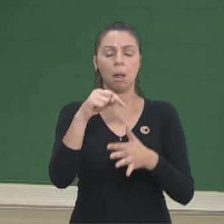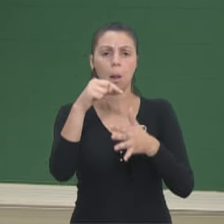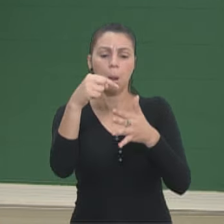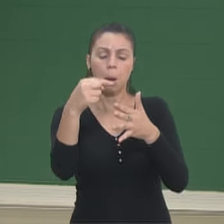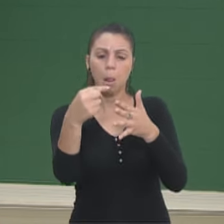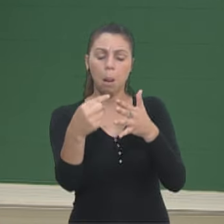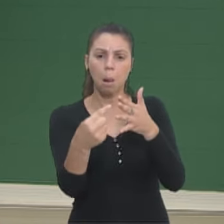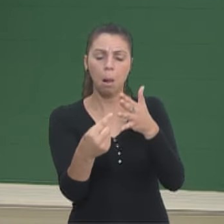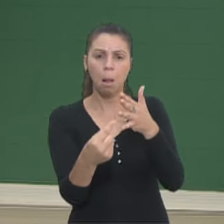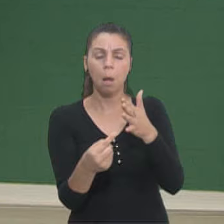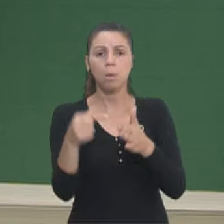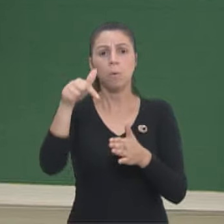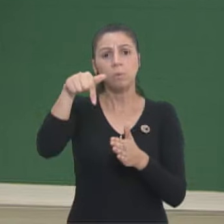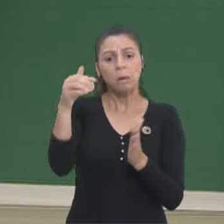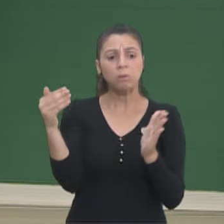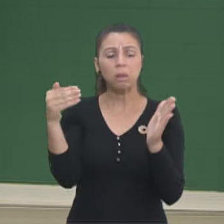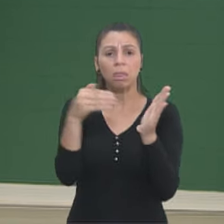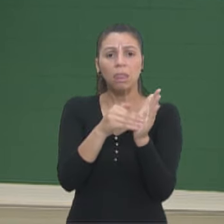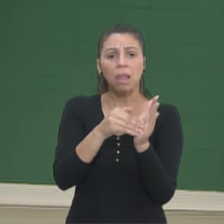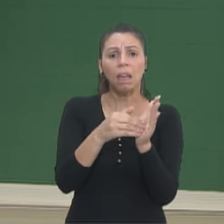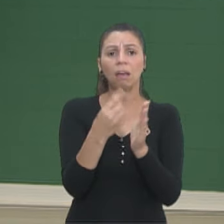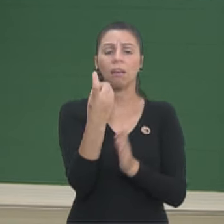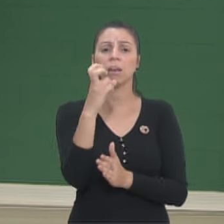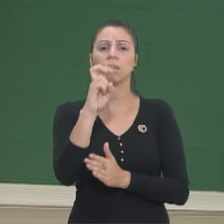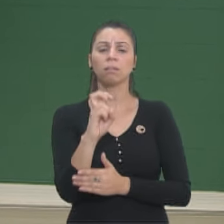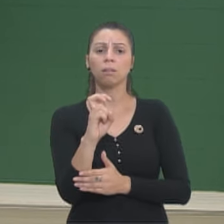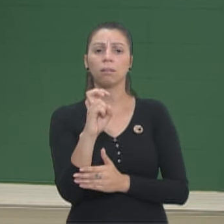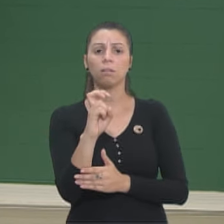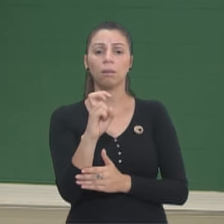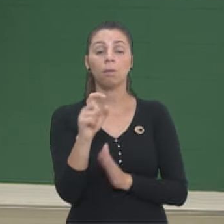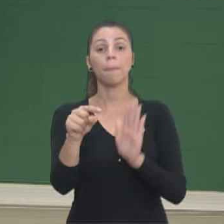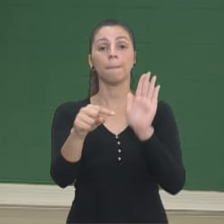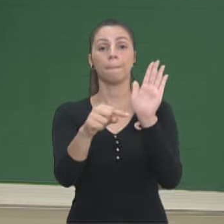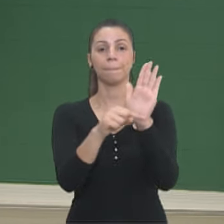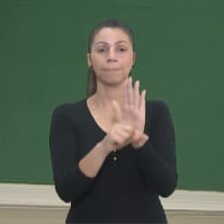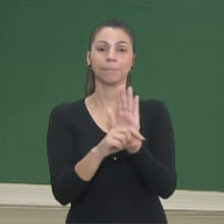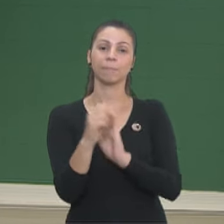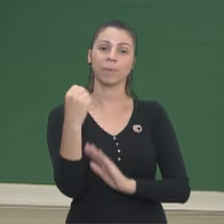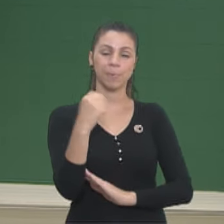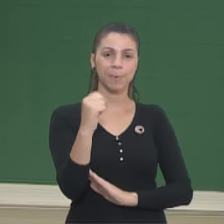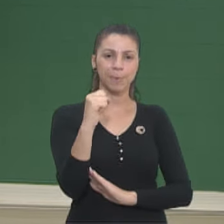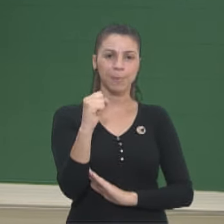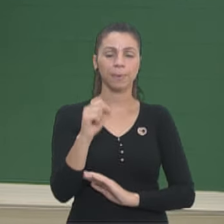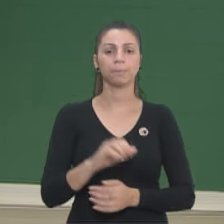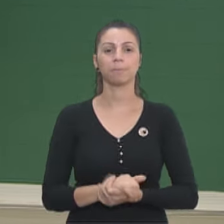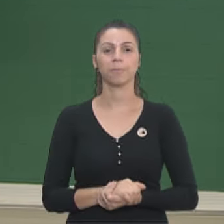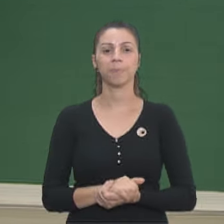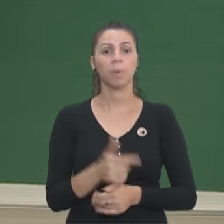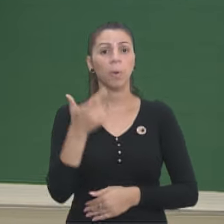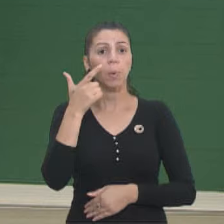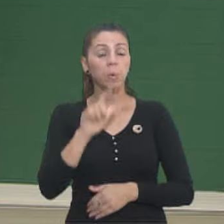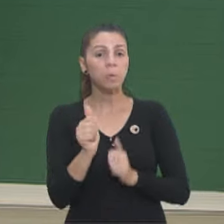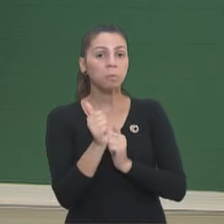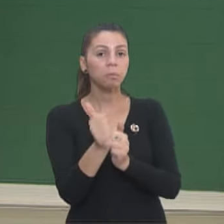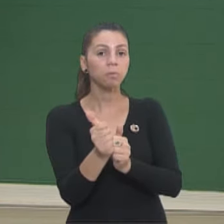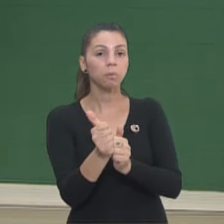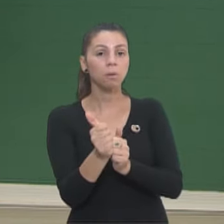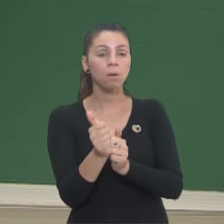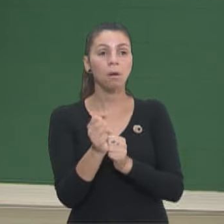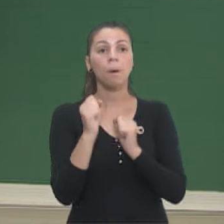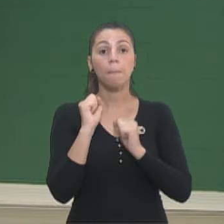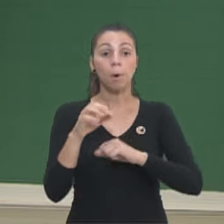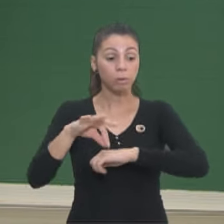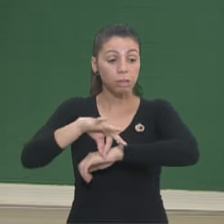14, 15. Então, a resposta certa vai ser menos 8. Conseguiram me acompanhar? A gente pode olhar isso na